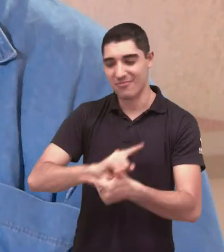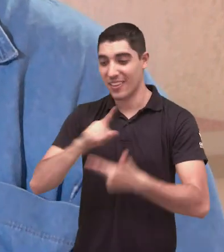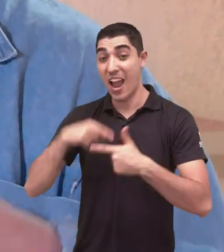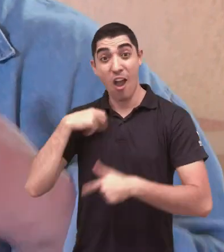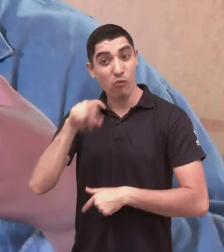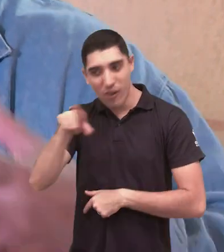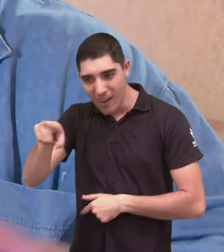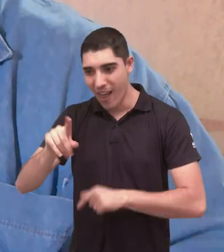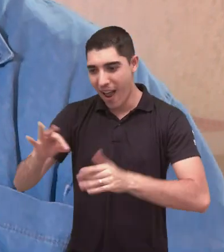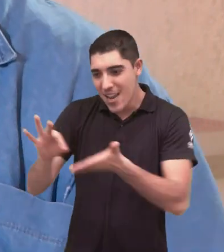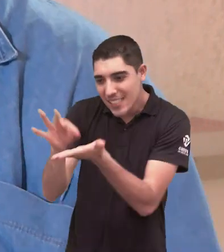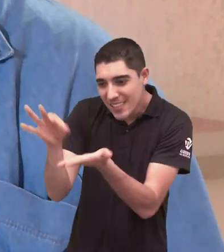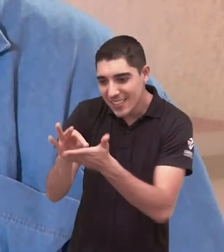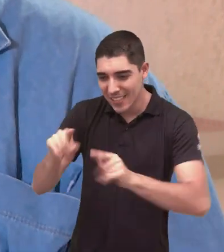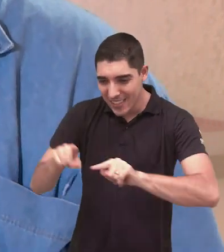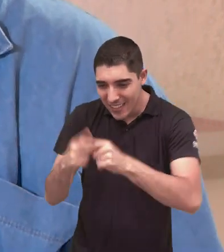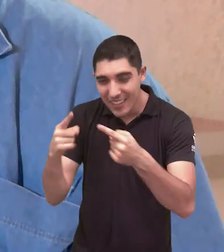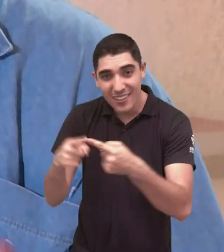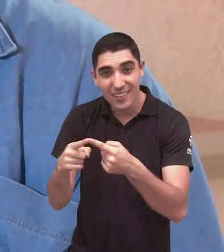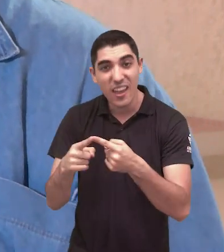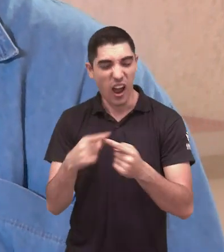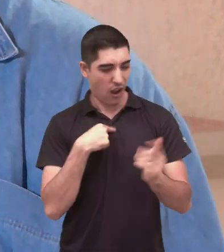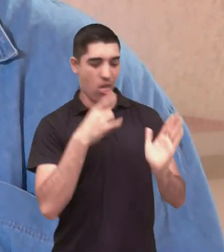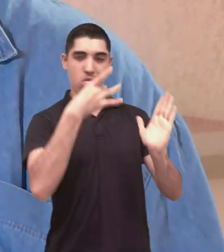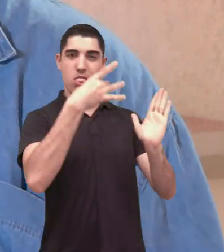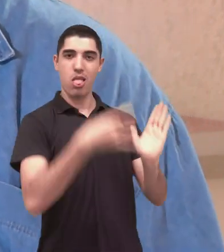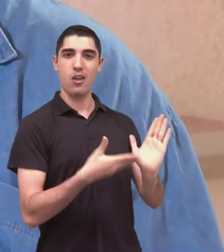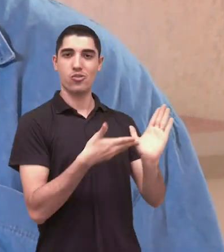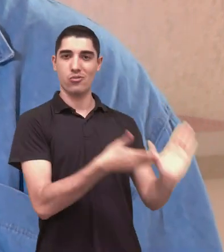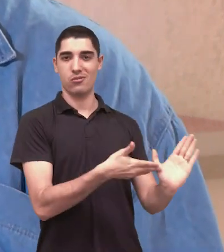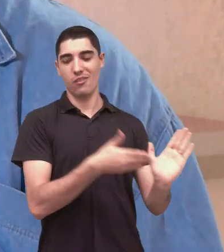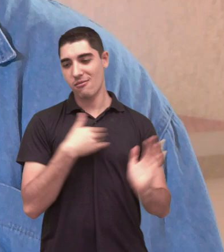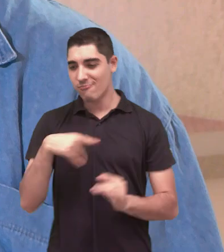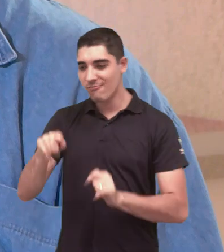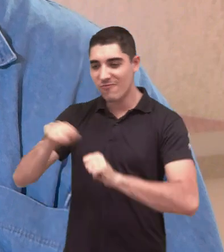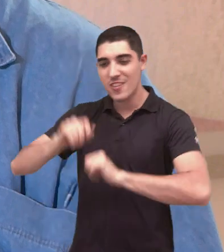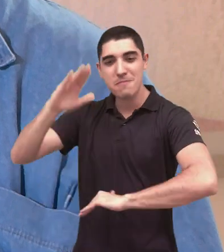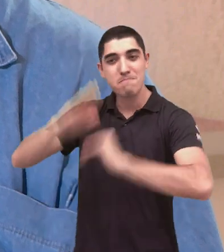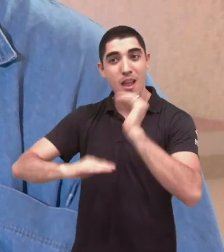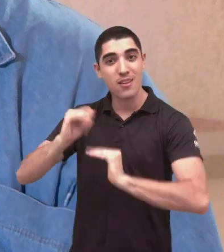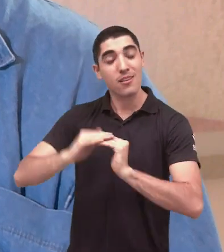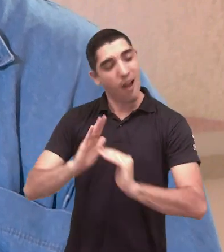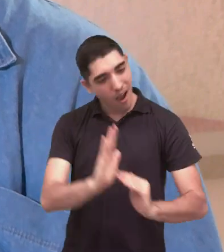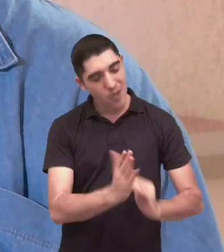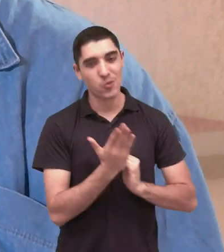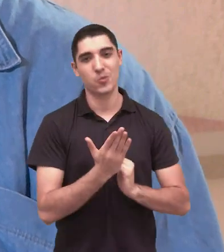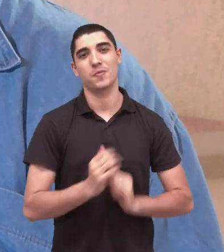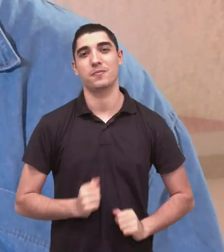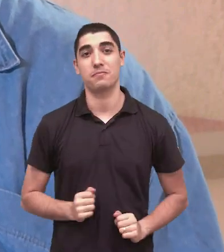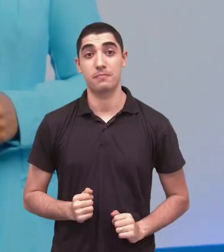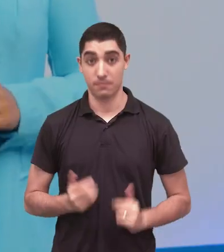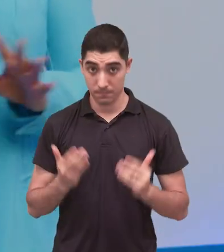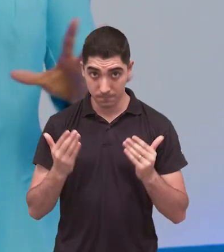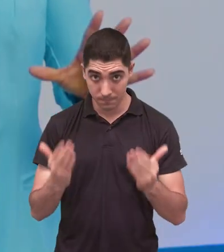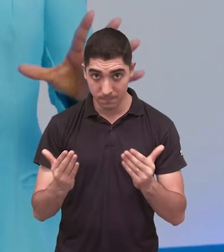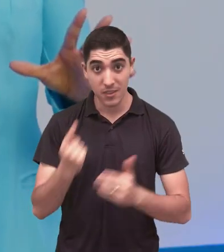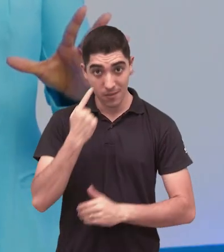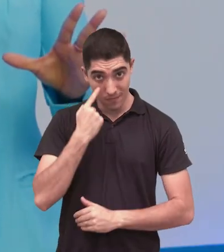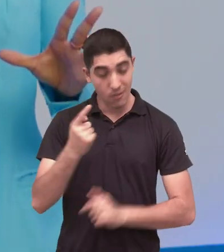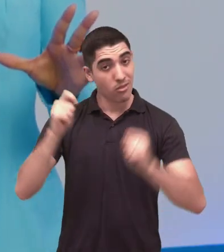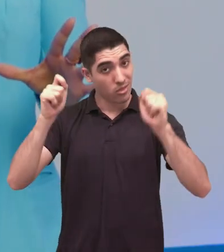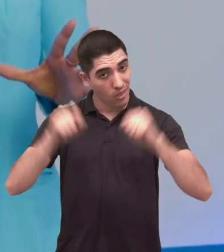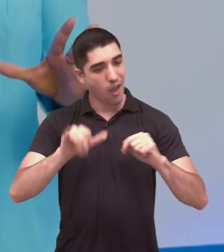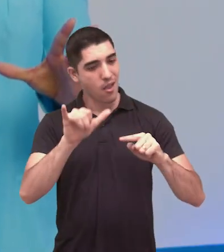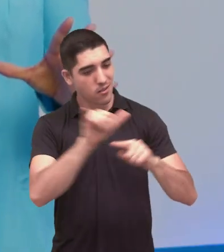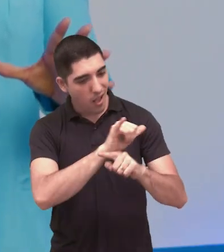coisa de crochê, alguma cerâmica, e você sai da tela. Isso é super importante hoje em dia, a gente sair um pouco da tela. É isso, dá